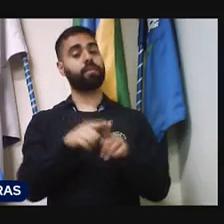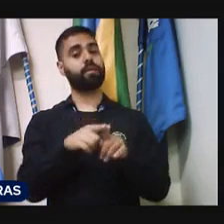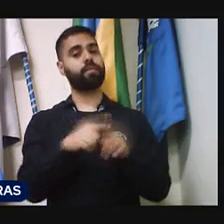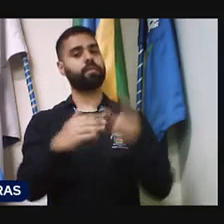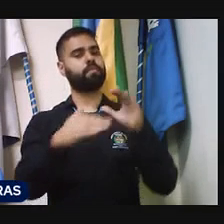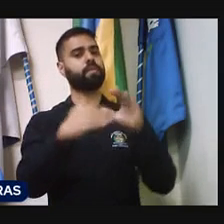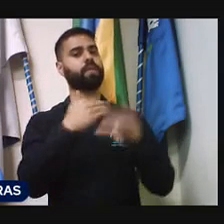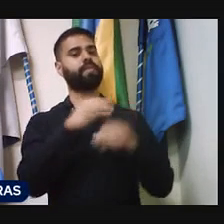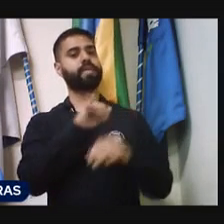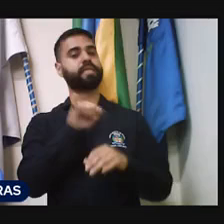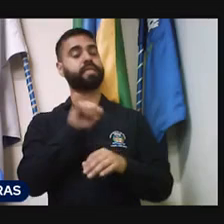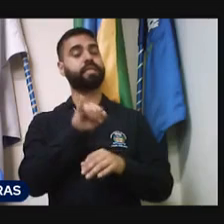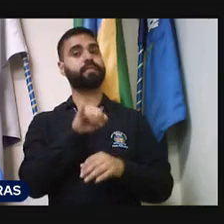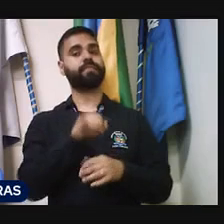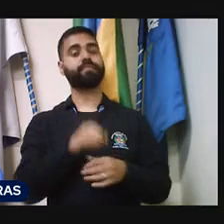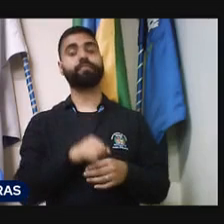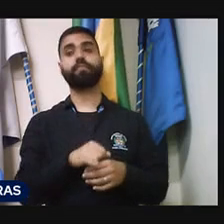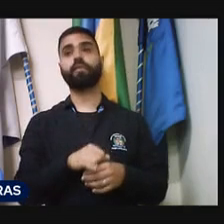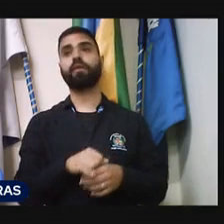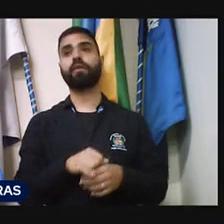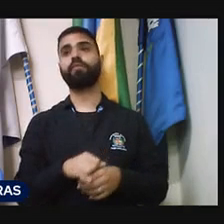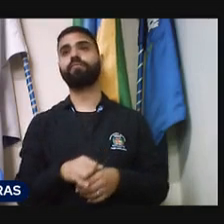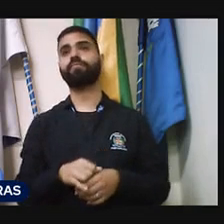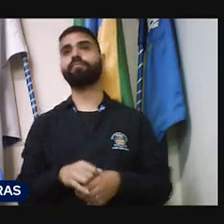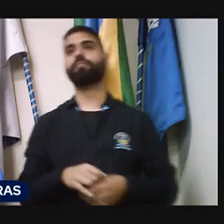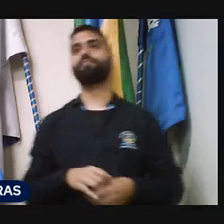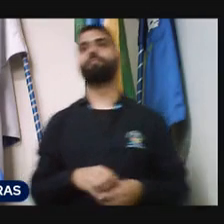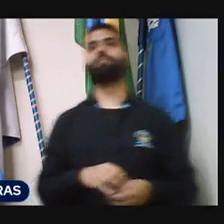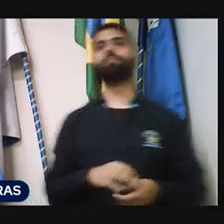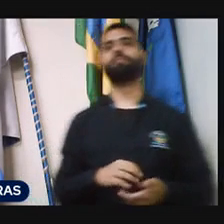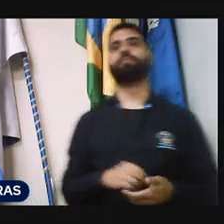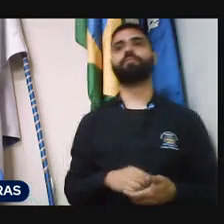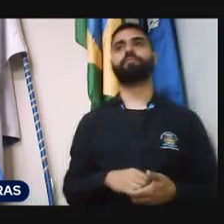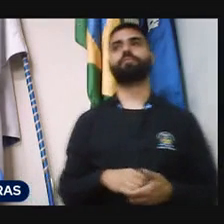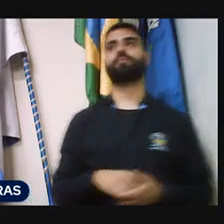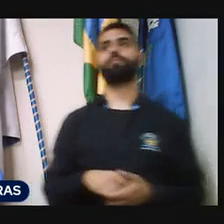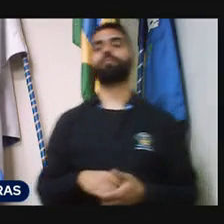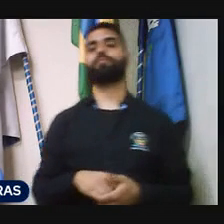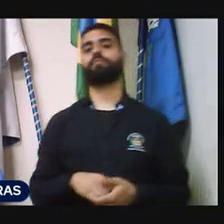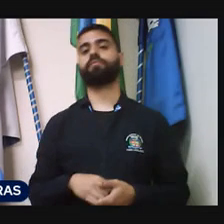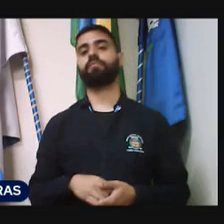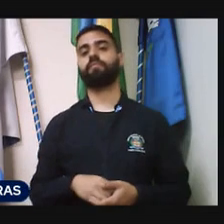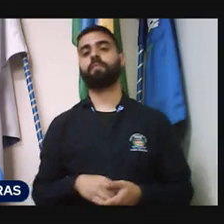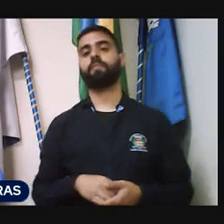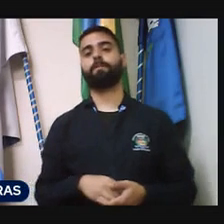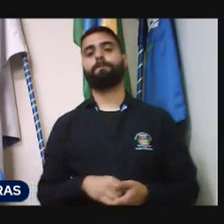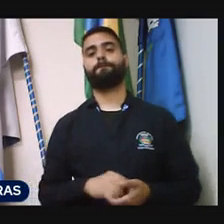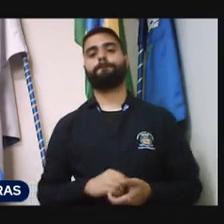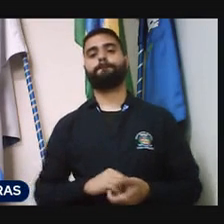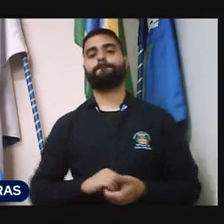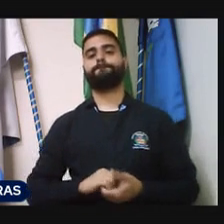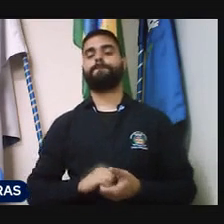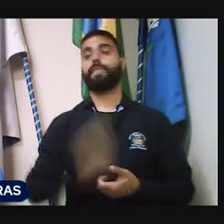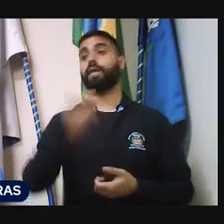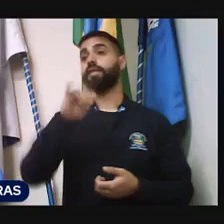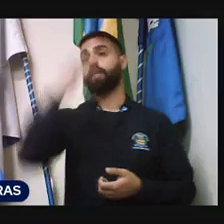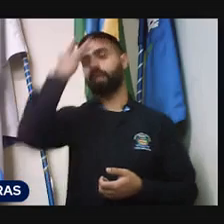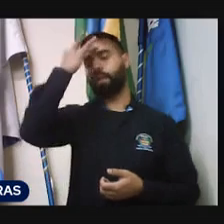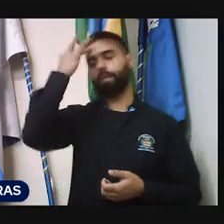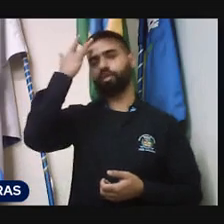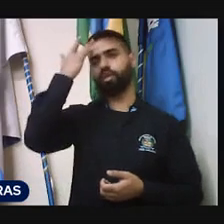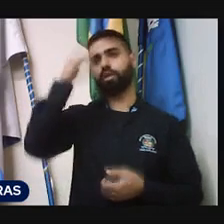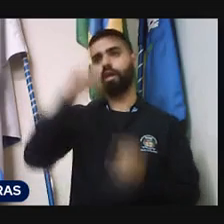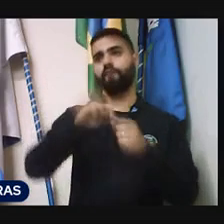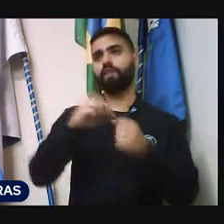gabinete se esses se esses pacientes né é que estão fazendo essas aulas se eles fazem